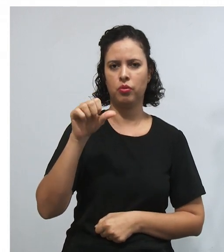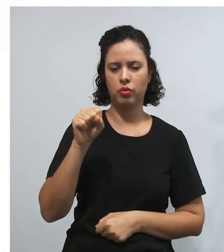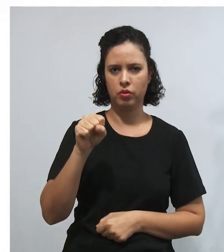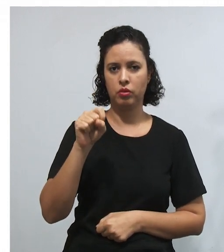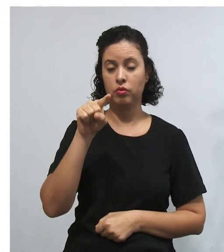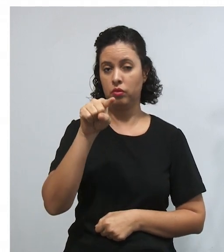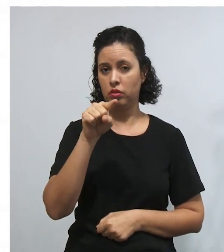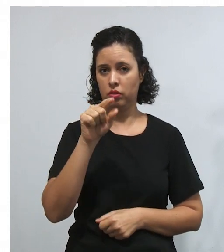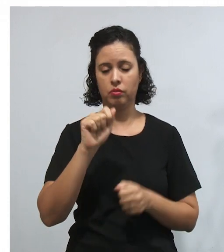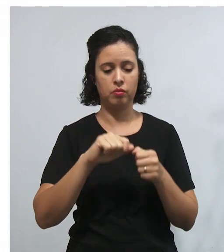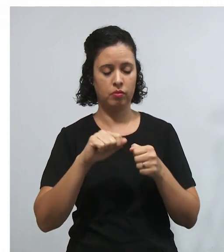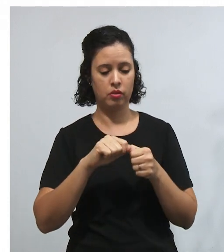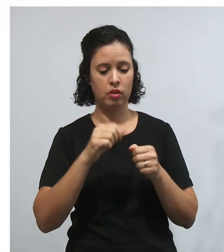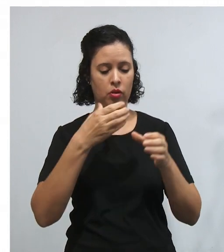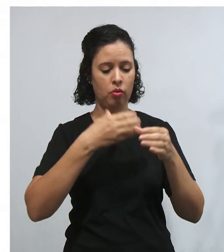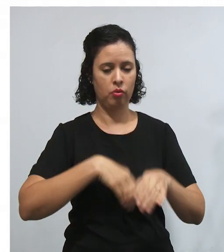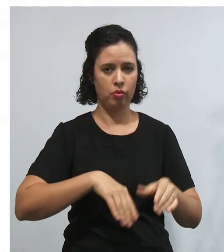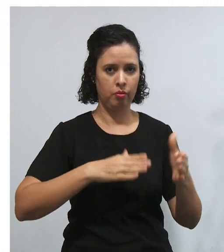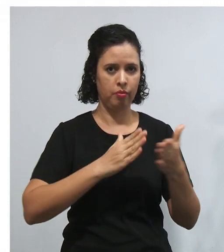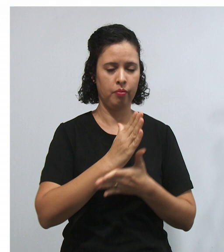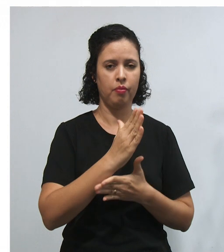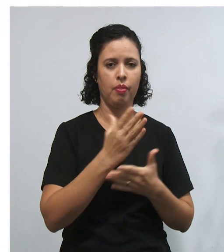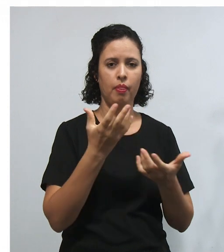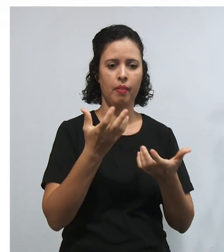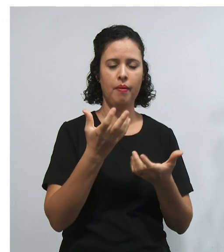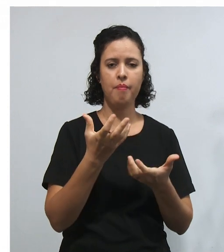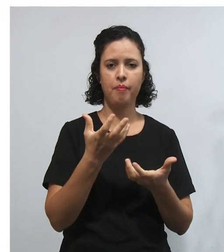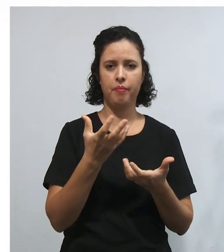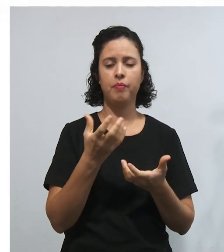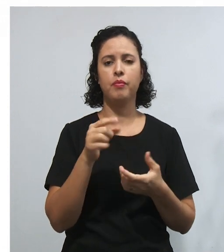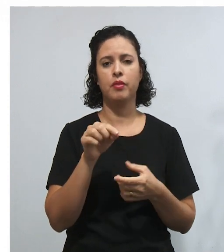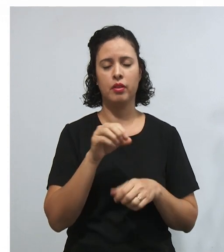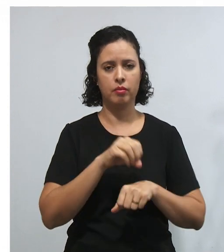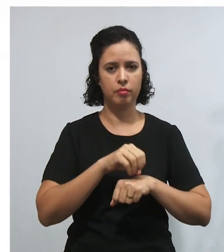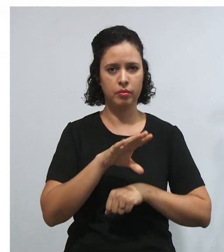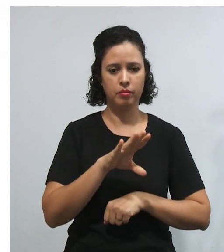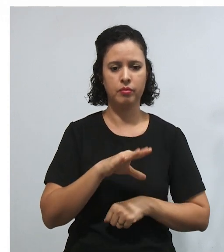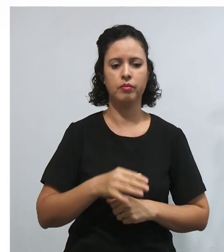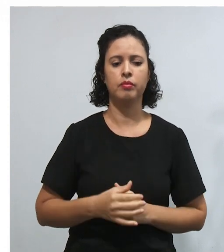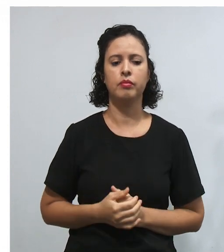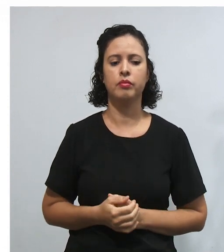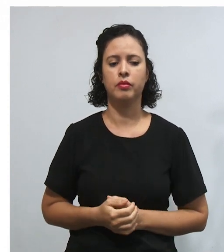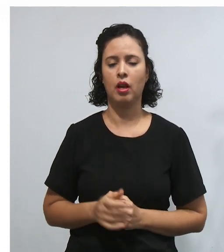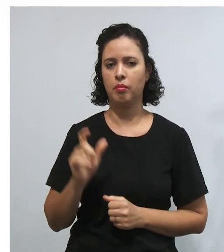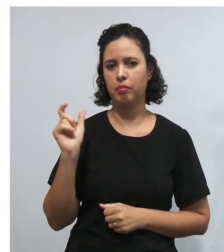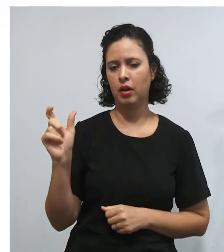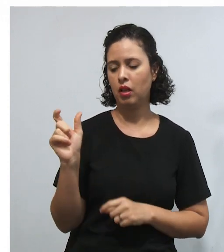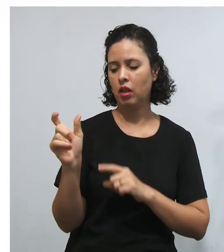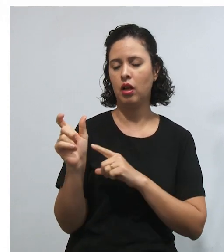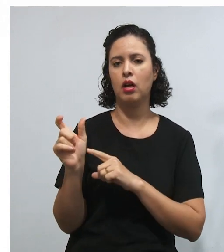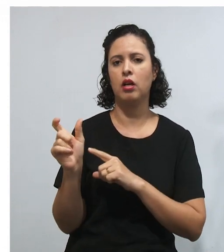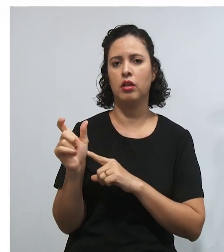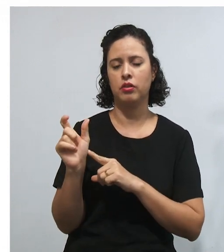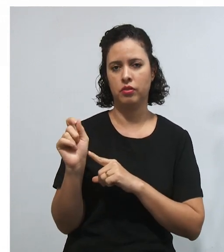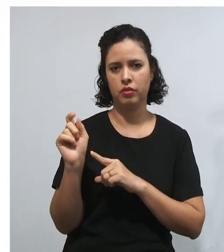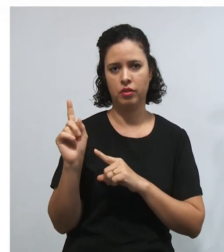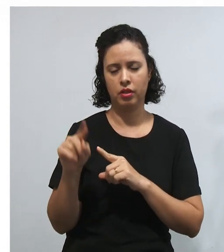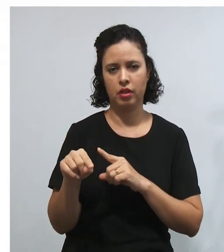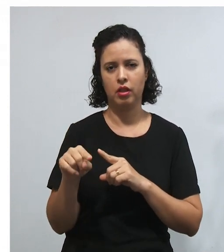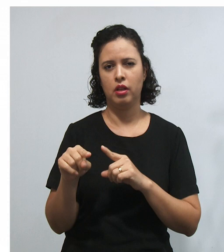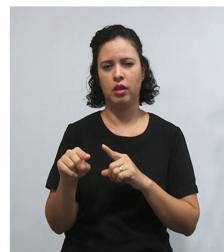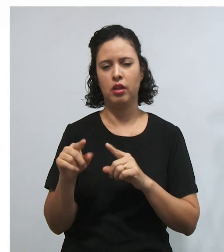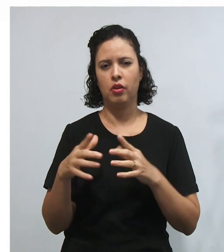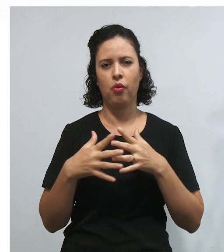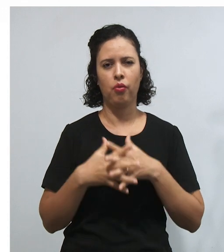concurso público, eu gosto de dar essas dicas, porque vocês vão ver que essa palavrinha aqui, ela vai vir aparecendo aí de forma a te